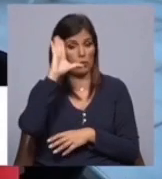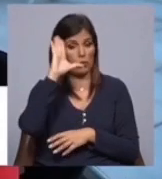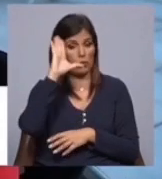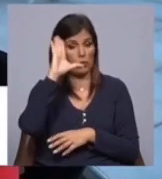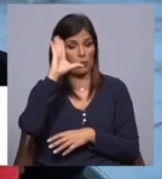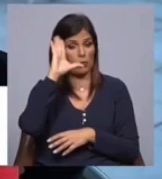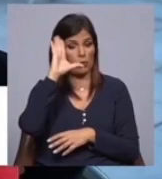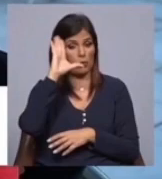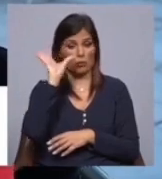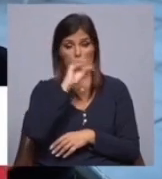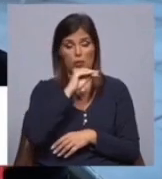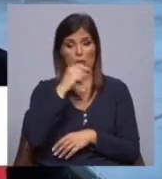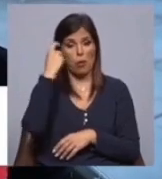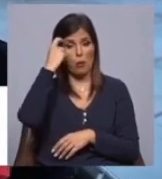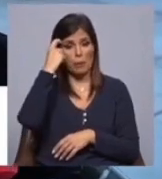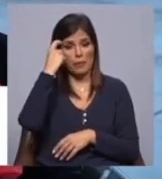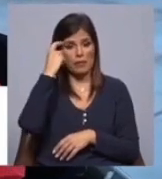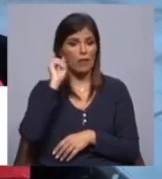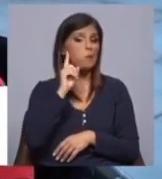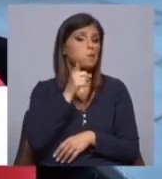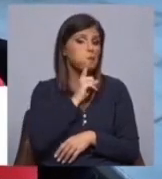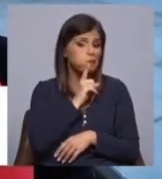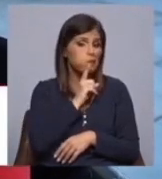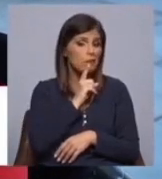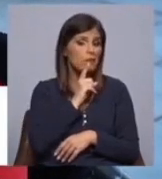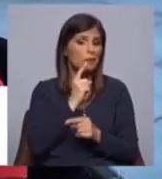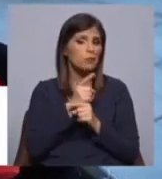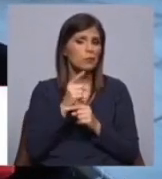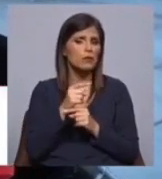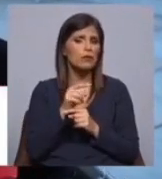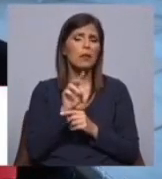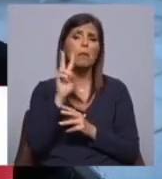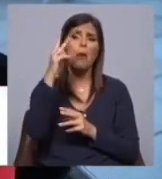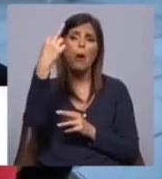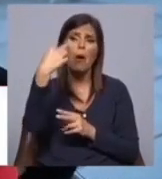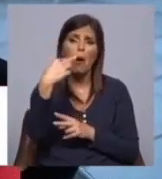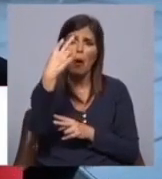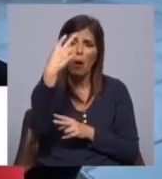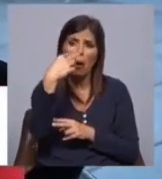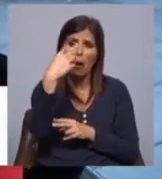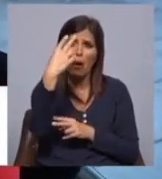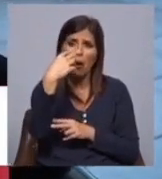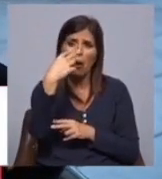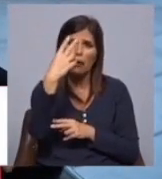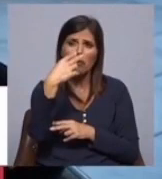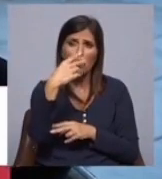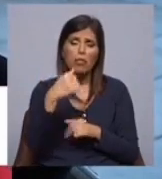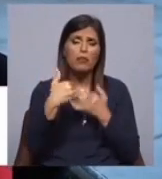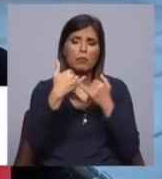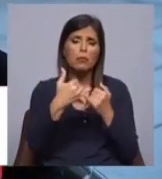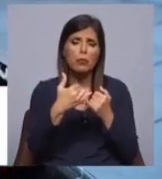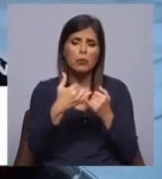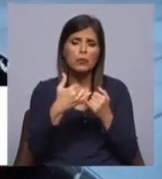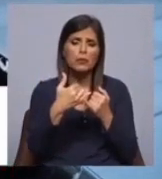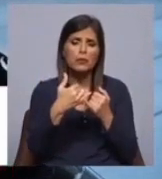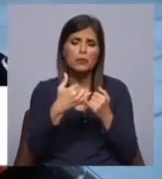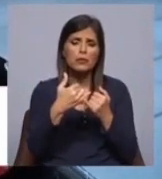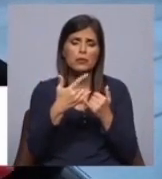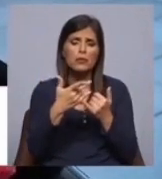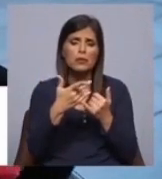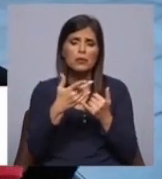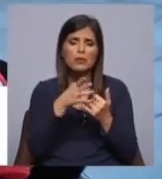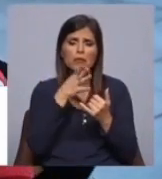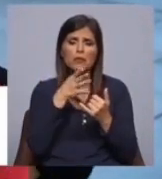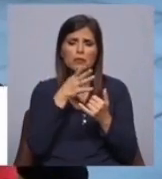Ah pá, o gajo está é surdo. Estava que era surdez. Porque eu podia-se olhar para mim. E depois era imediatamente... Eu só olhar para ti com o cara de parvo,